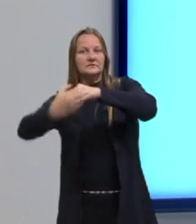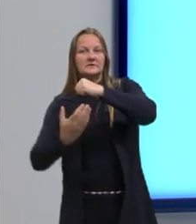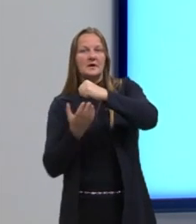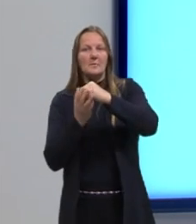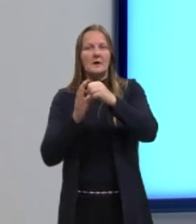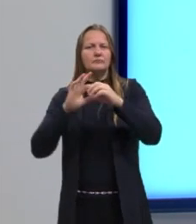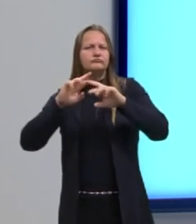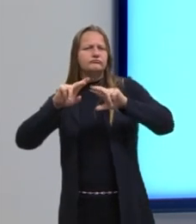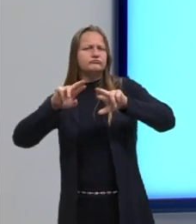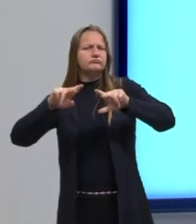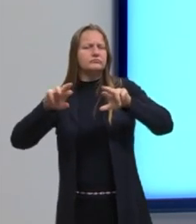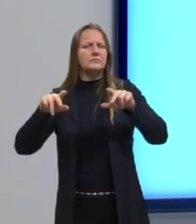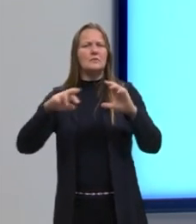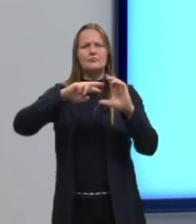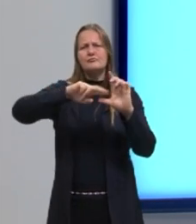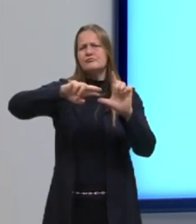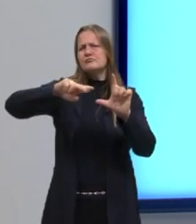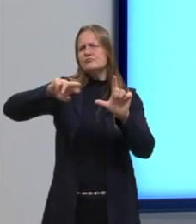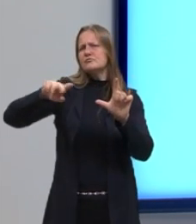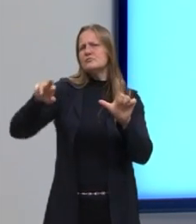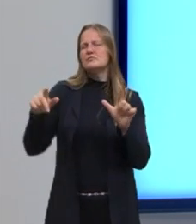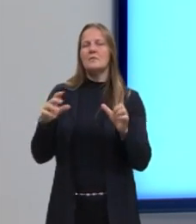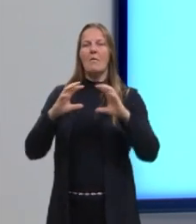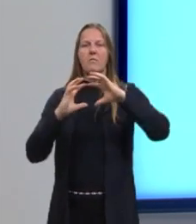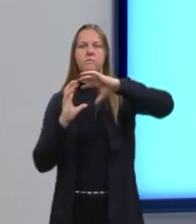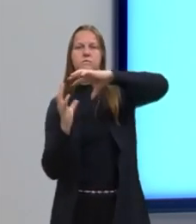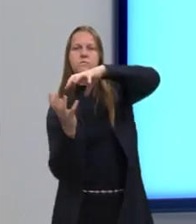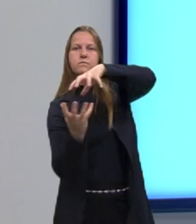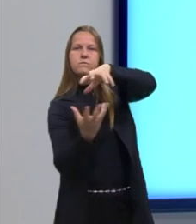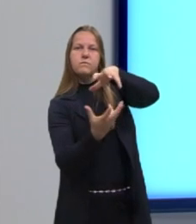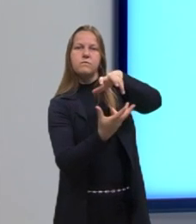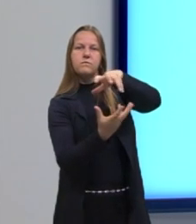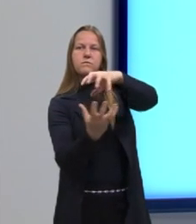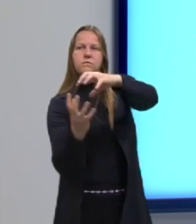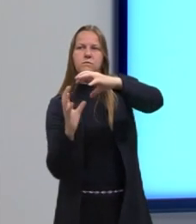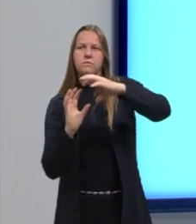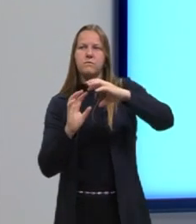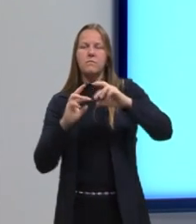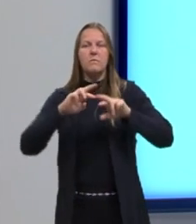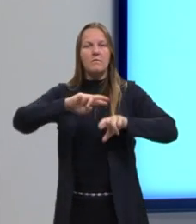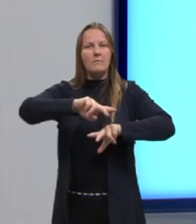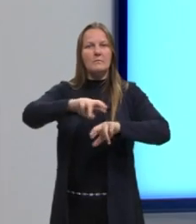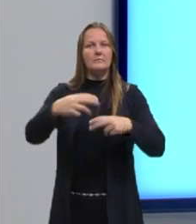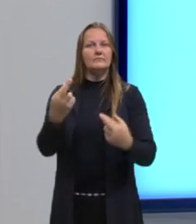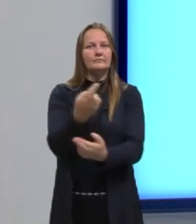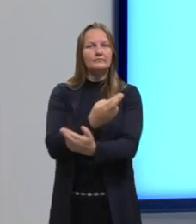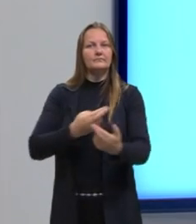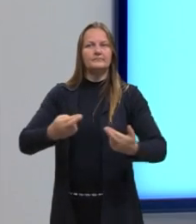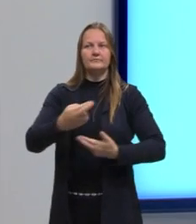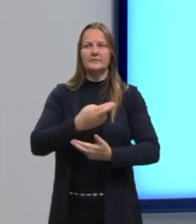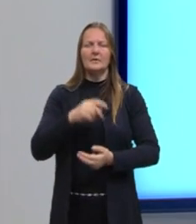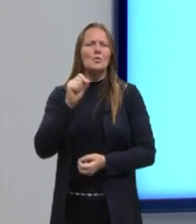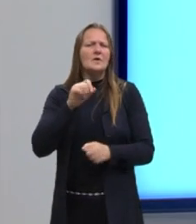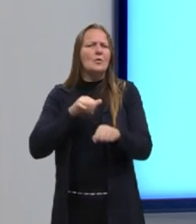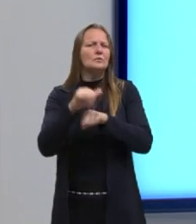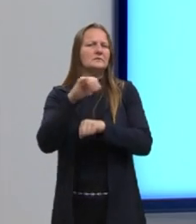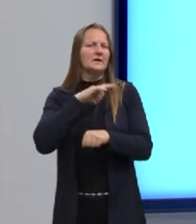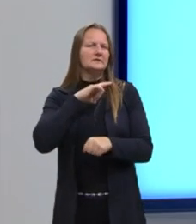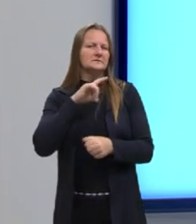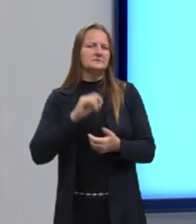formado por diversos ecossistemas com diversos interações entre eles o que acontece